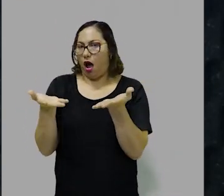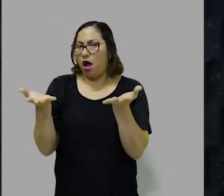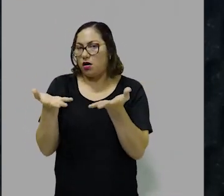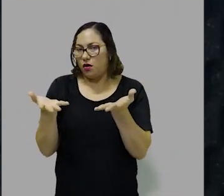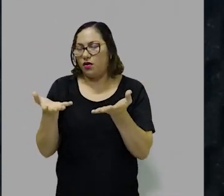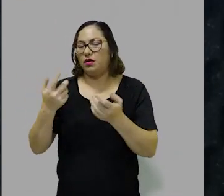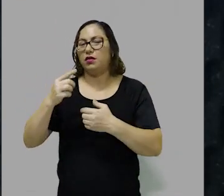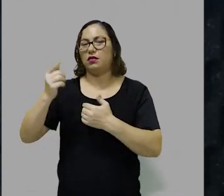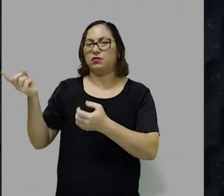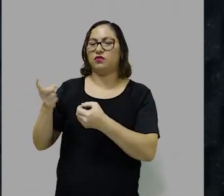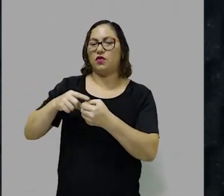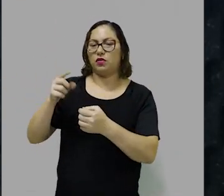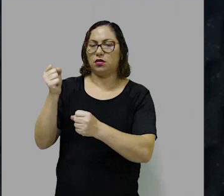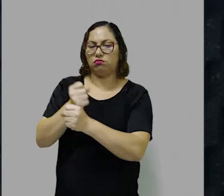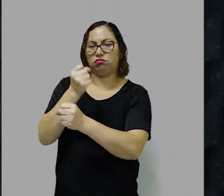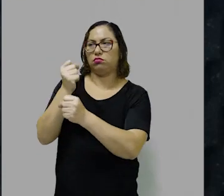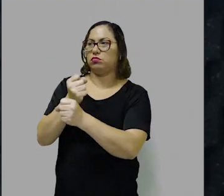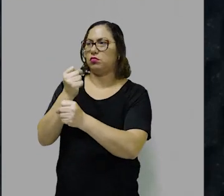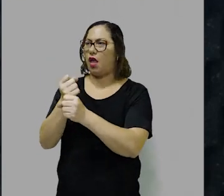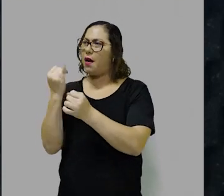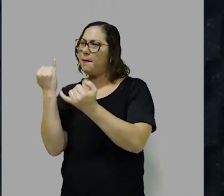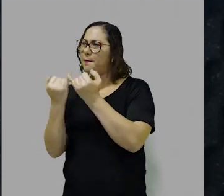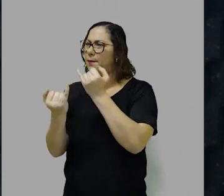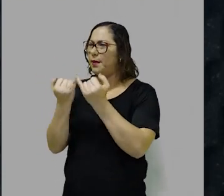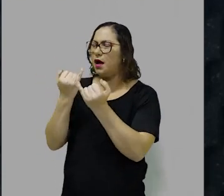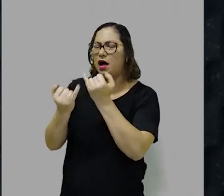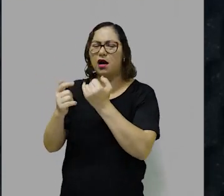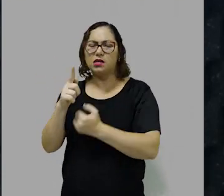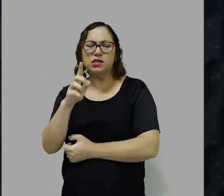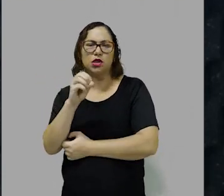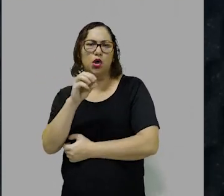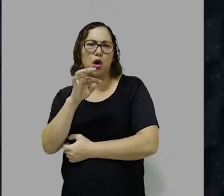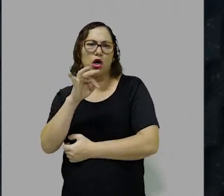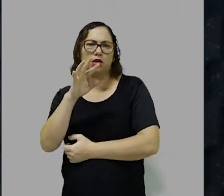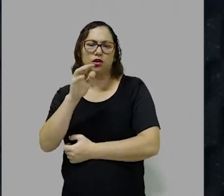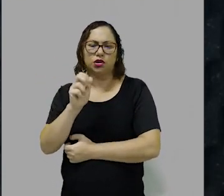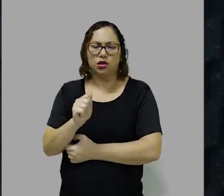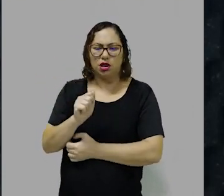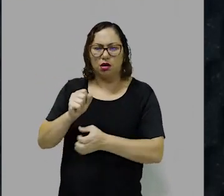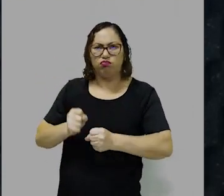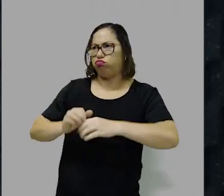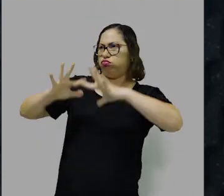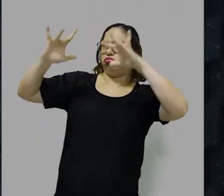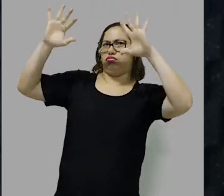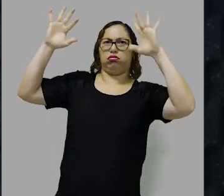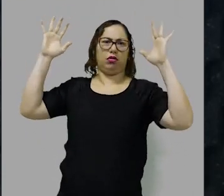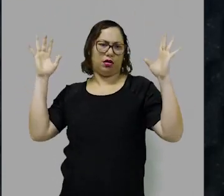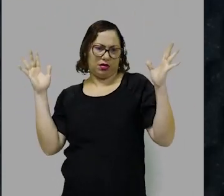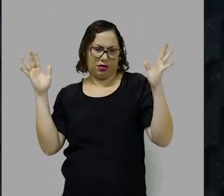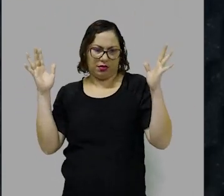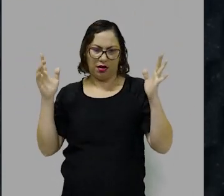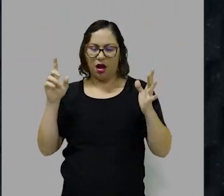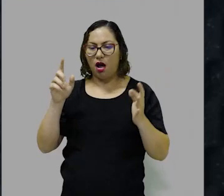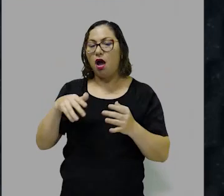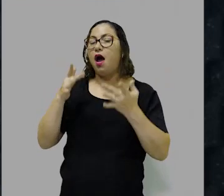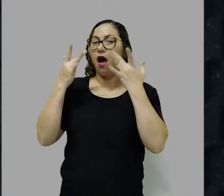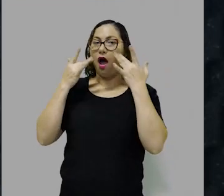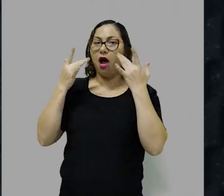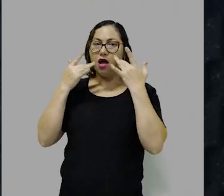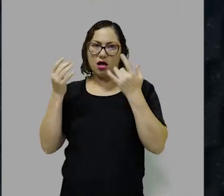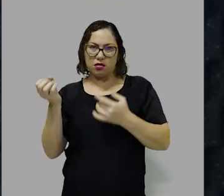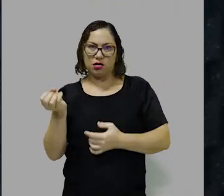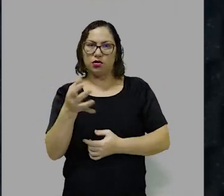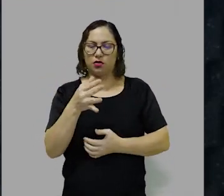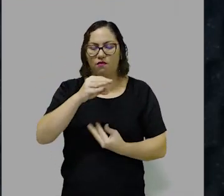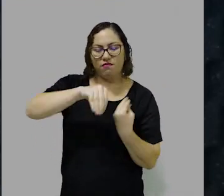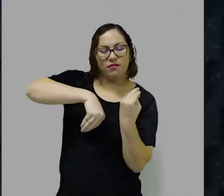eles estão retomando. Né? Professor, ela parece meio gótica, meio exagerada. Pois é, a Art Nouveau, ela